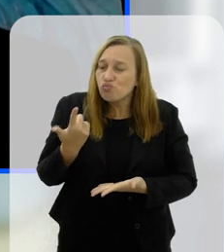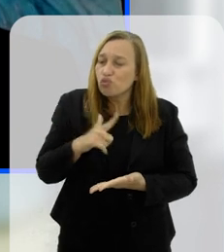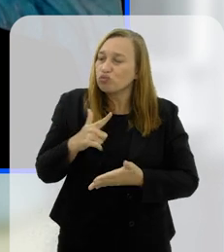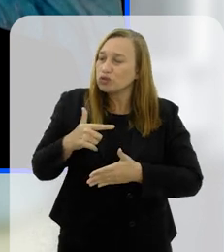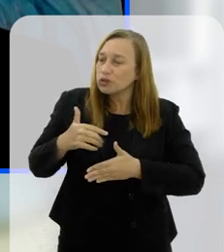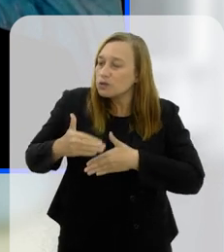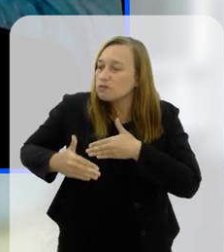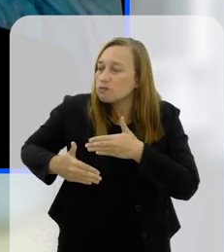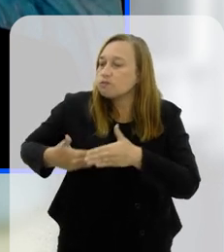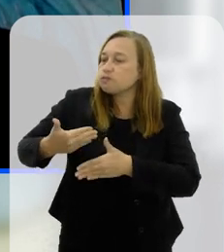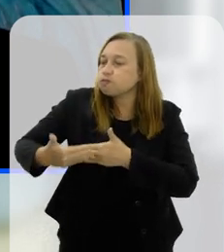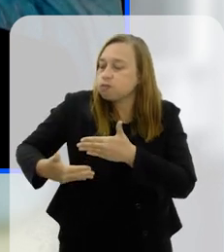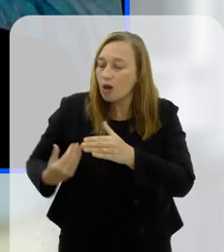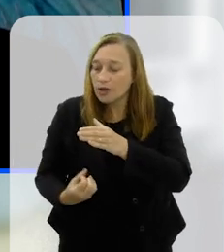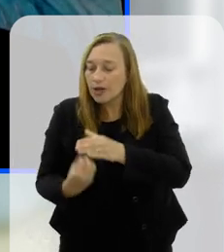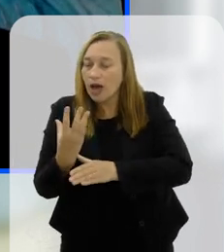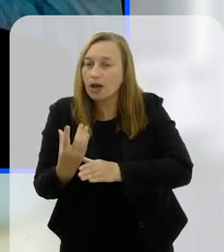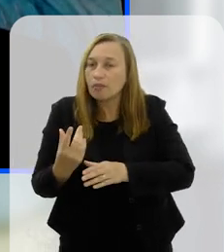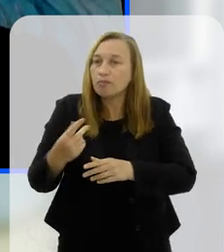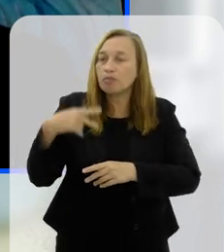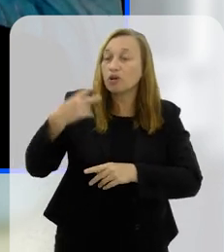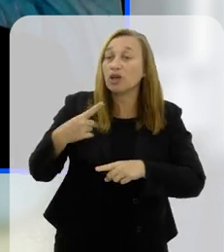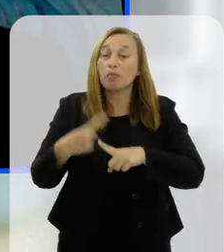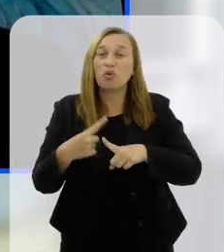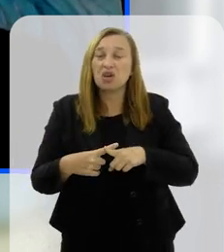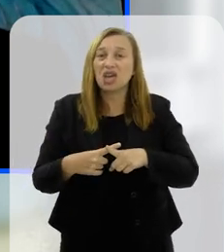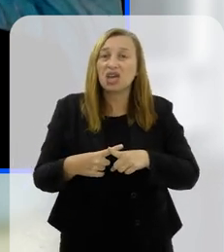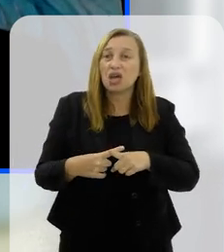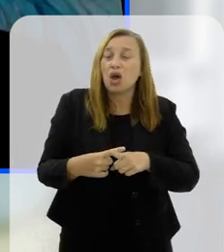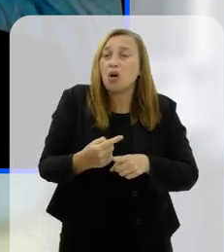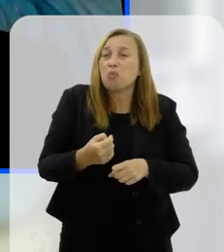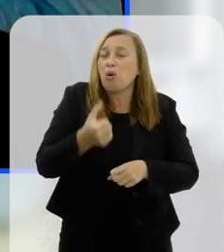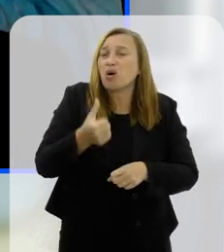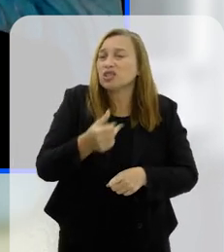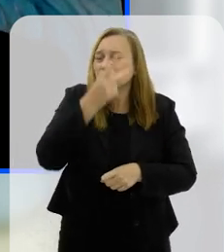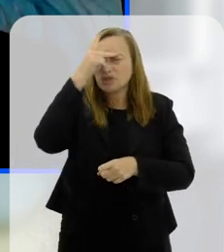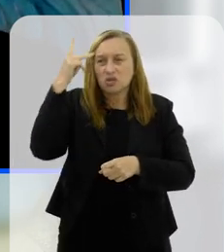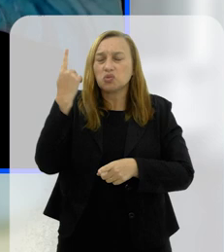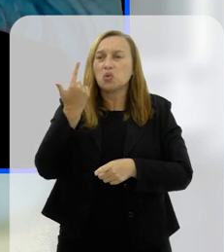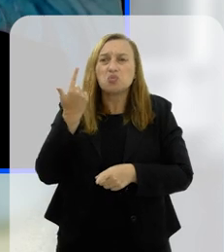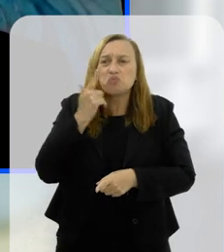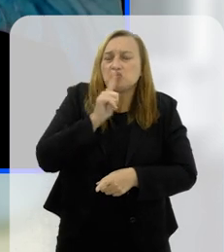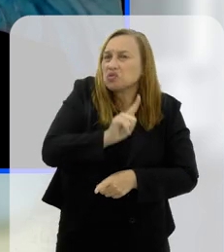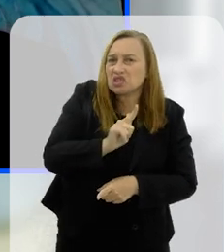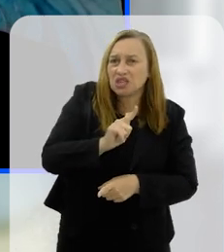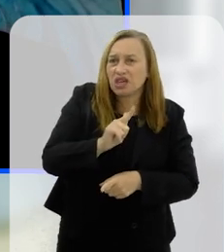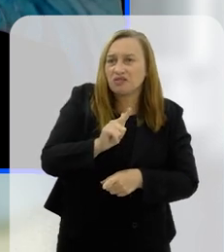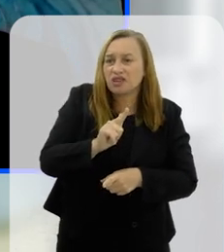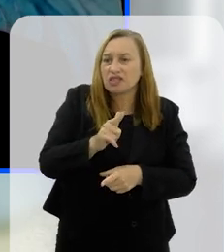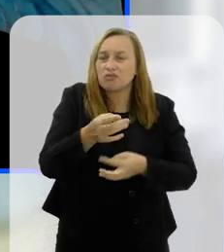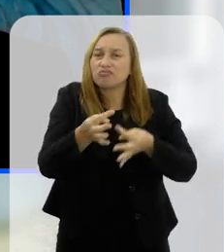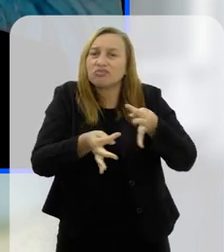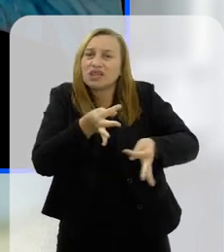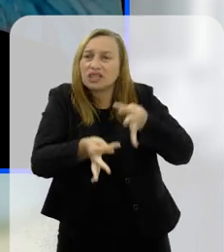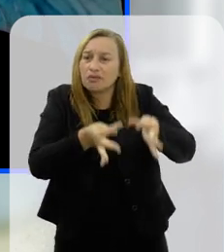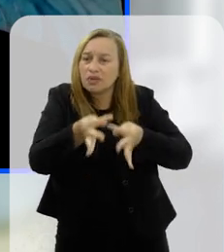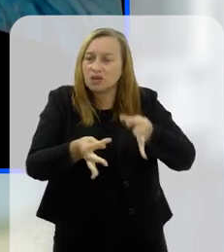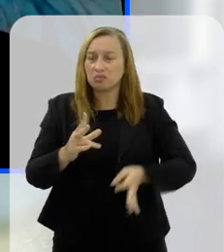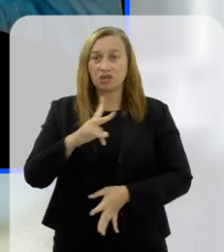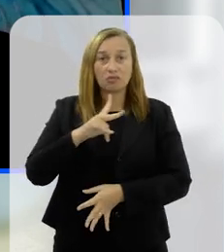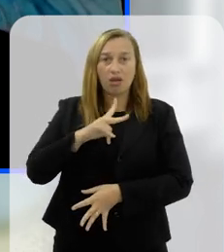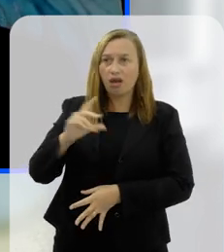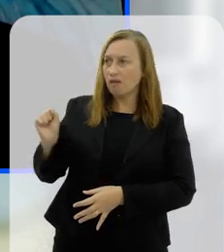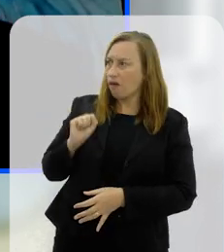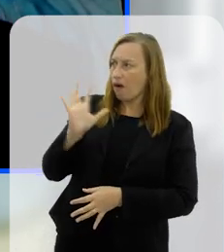e e eh eh criar políticas porque nem todo mundo consegue e eh eh fazer o tratamento privado porque é muito